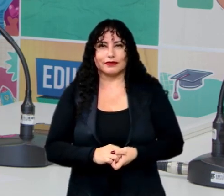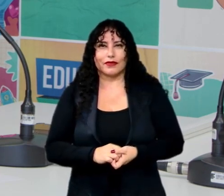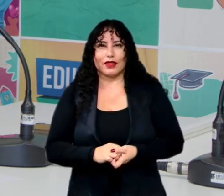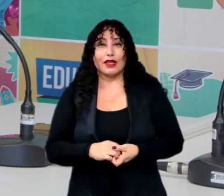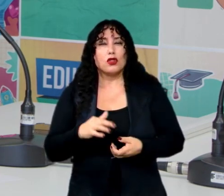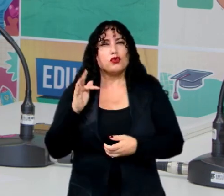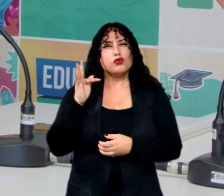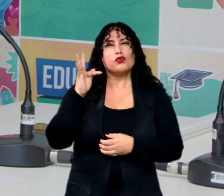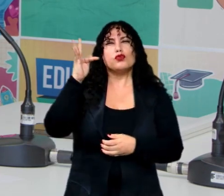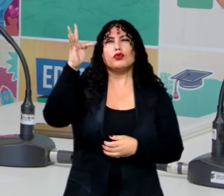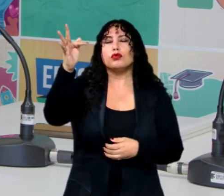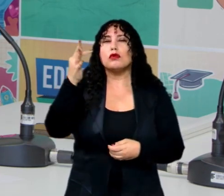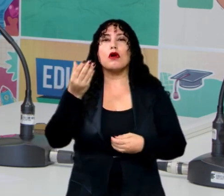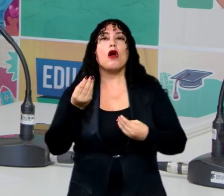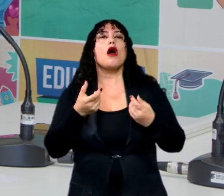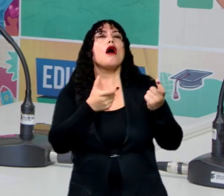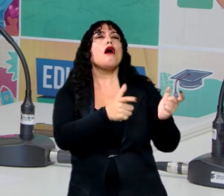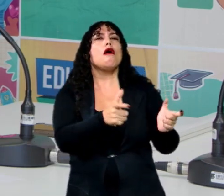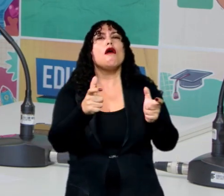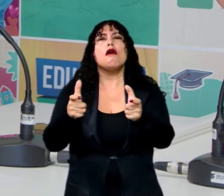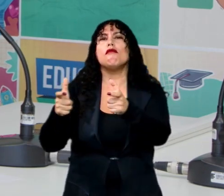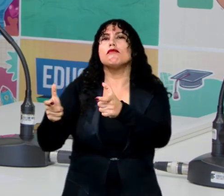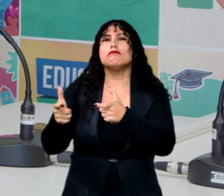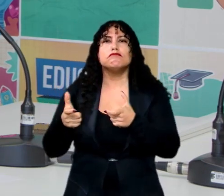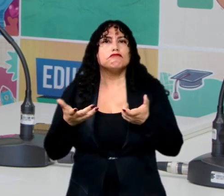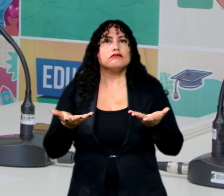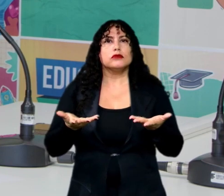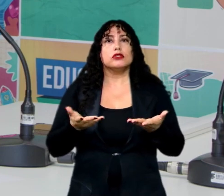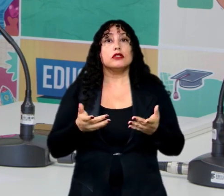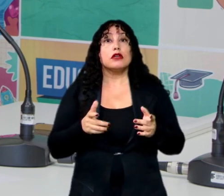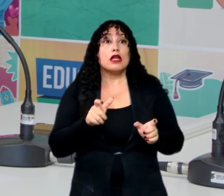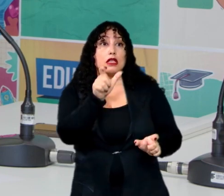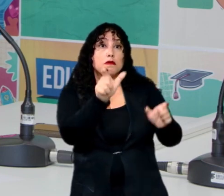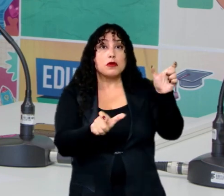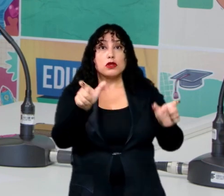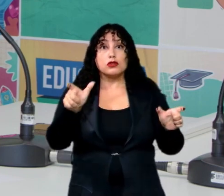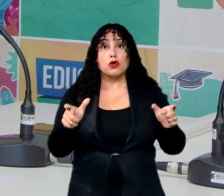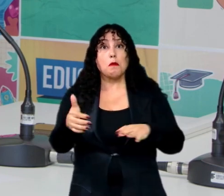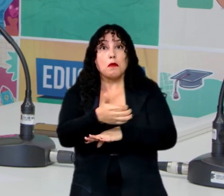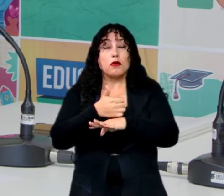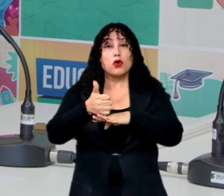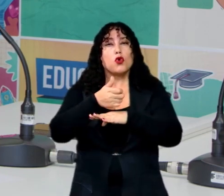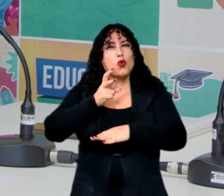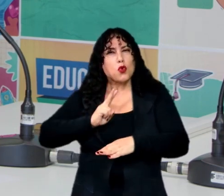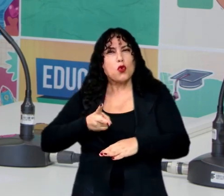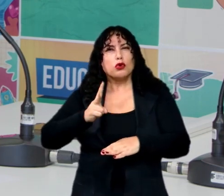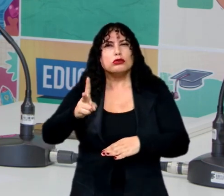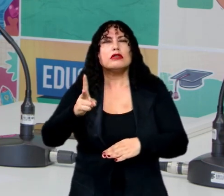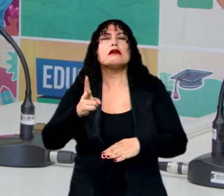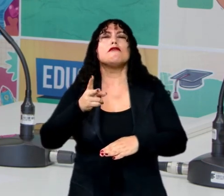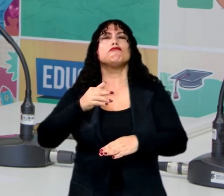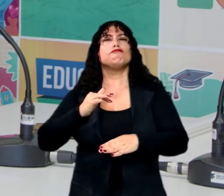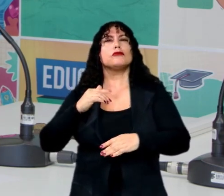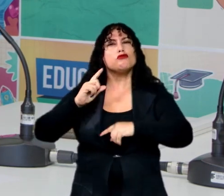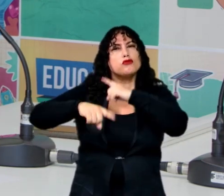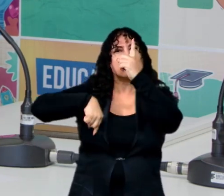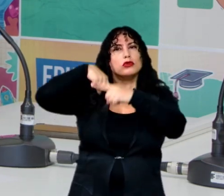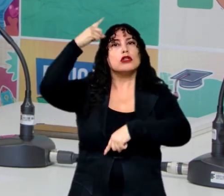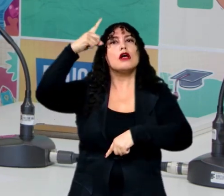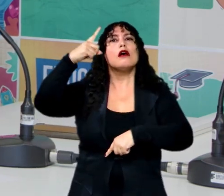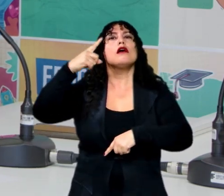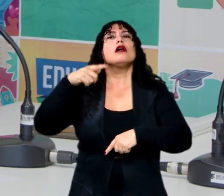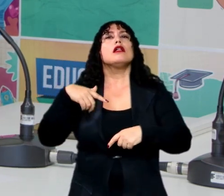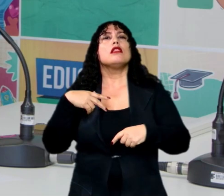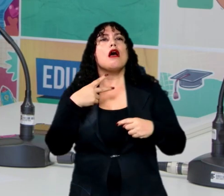No futuro, né, aonde esses profissionais podem continuar construindo suas carreiras, esse âmbito